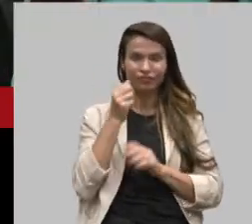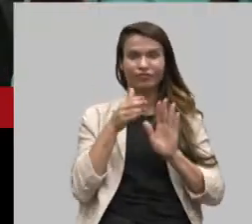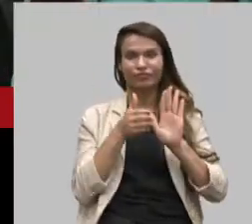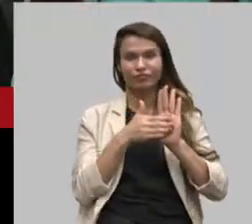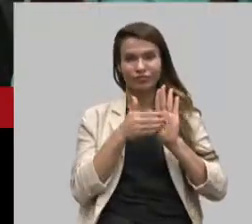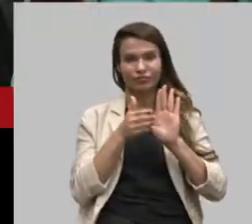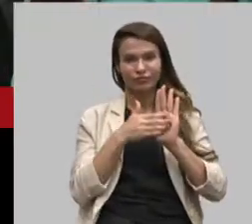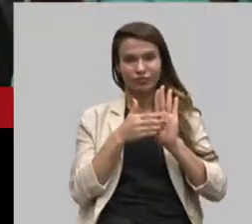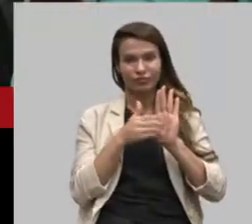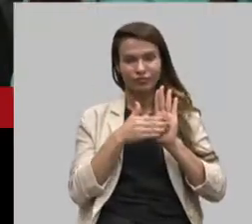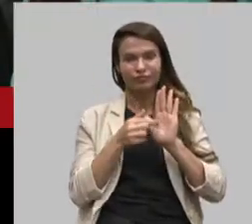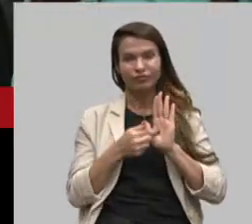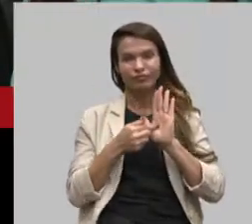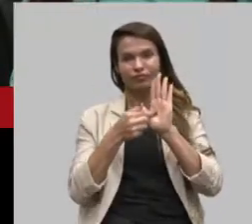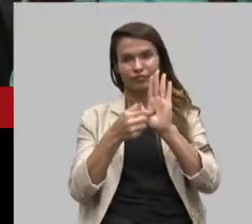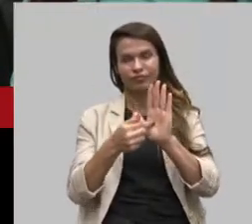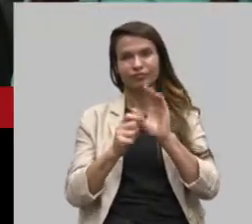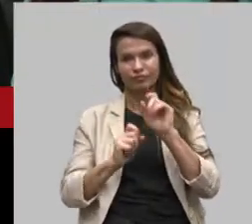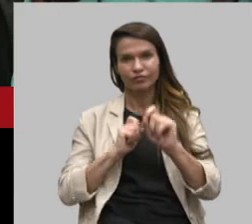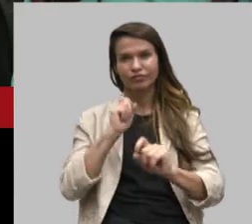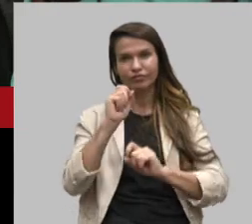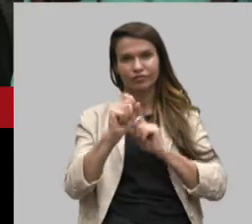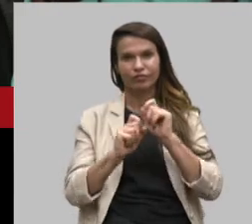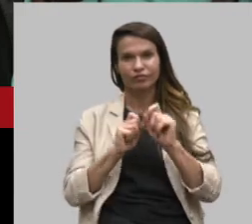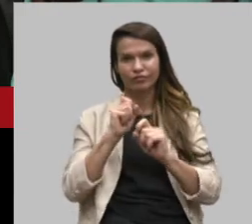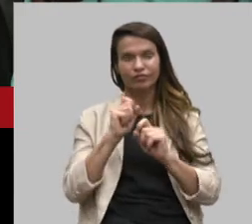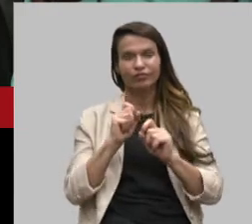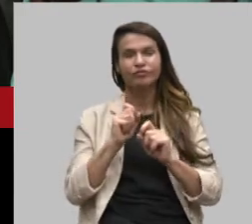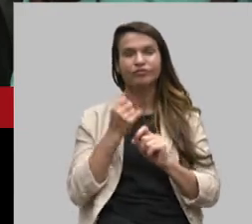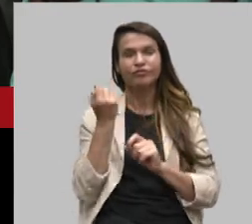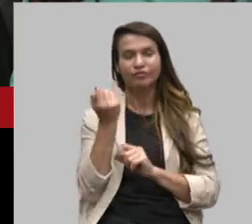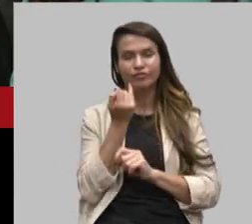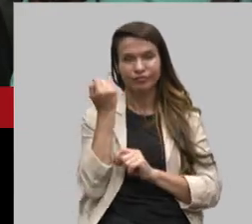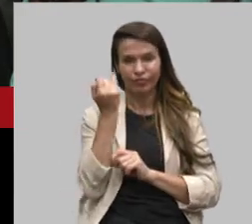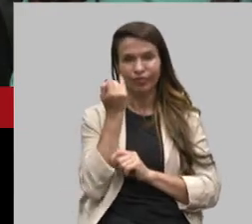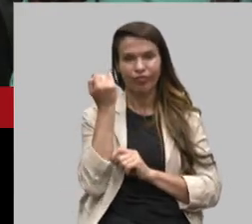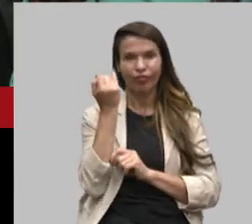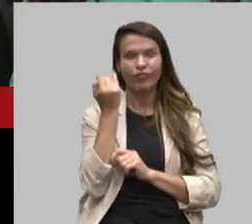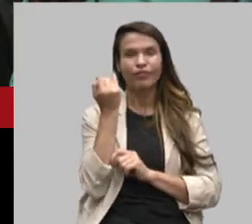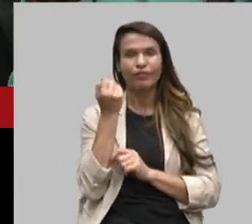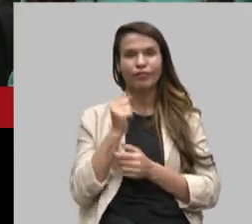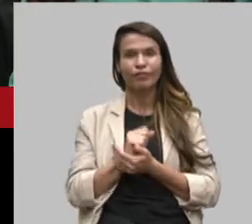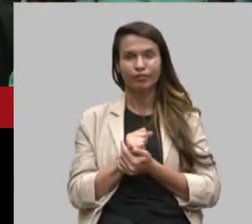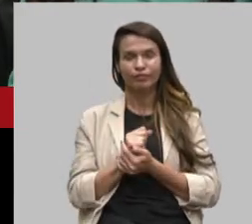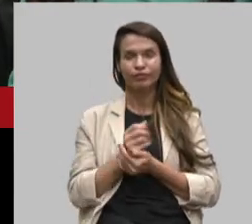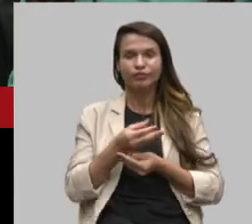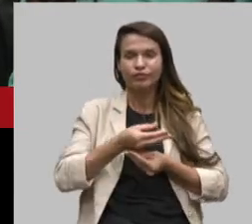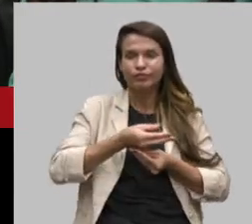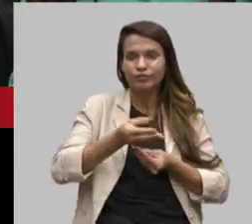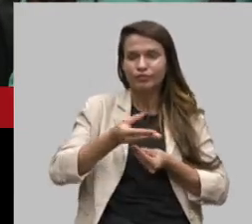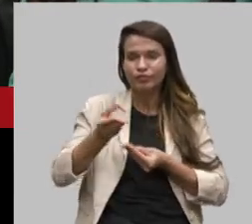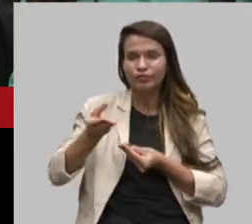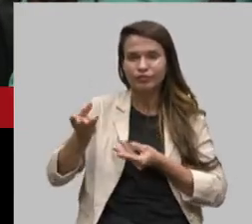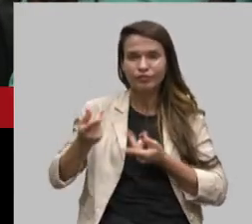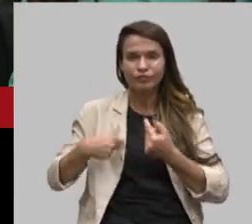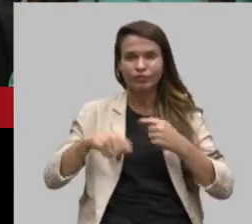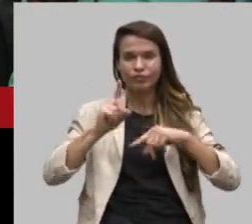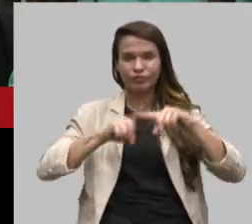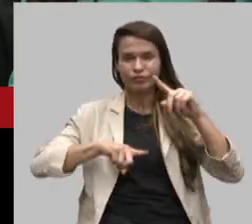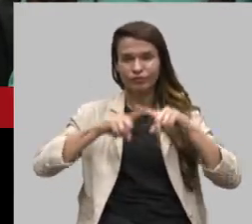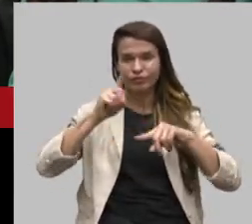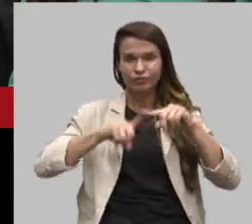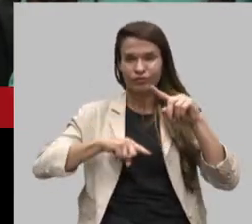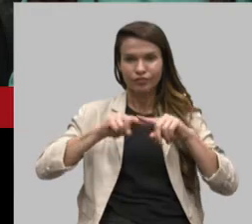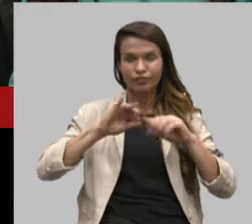traz consigo a a necessidade da distribuição do material escolar de graça